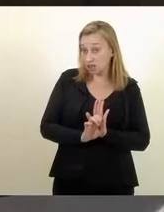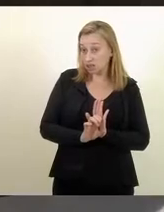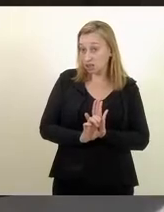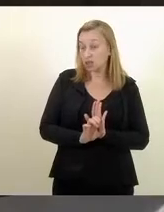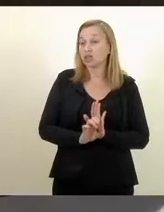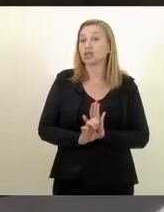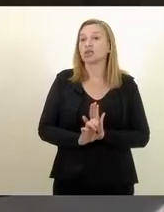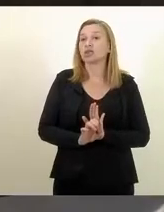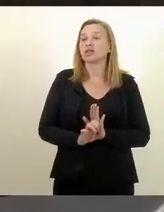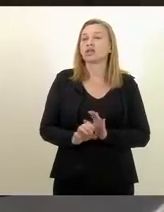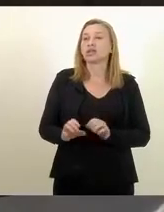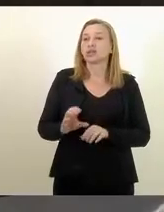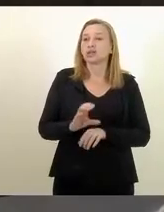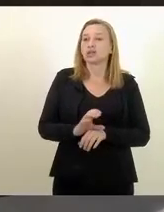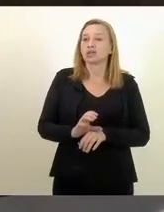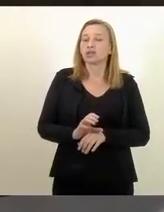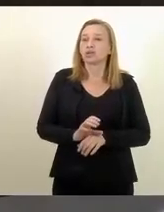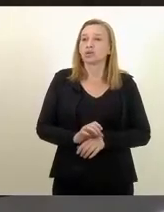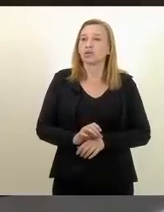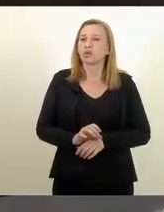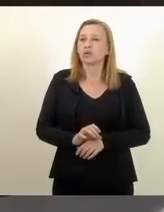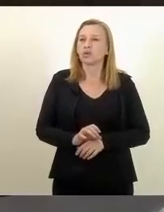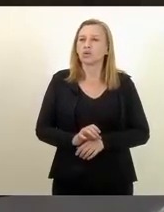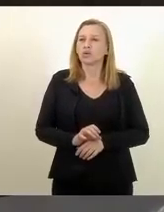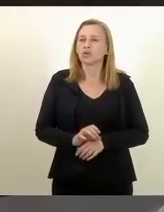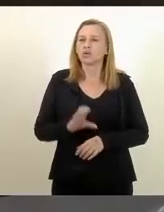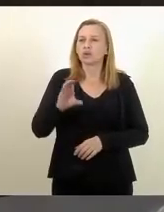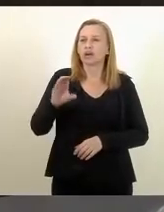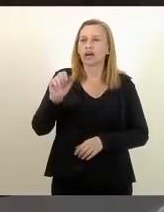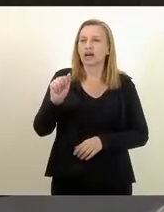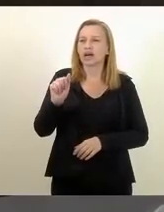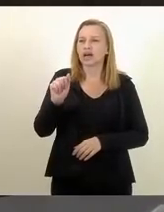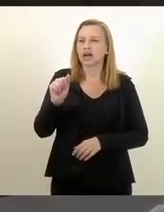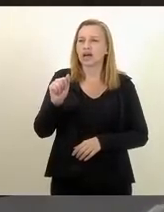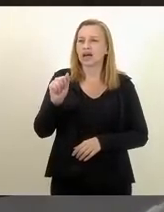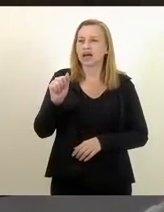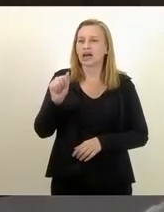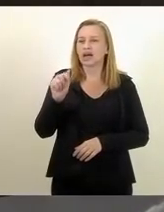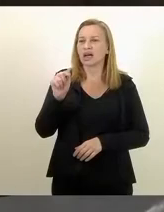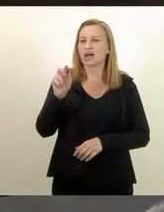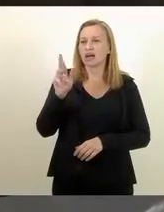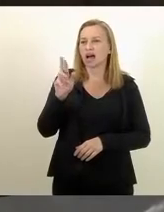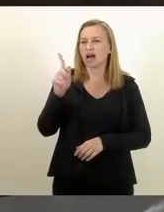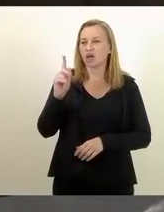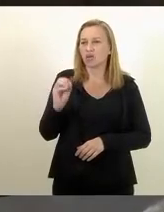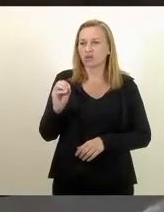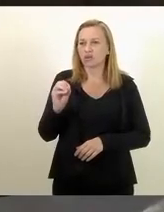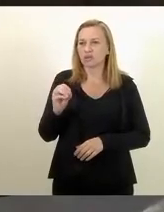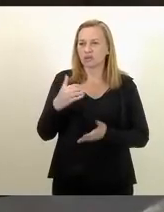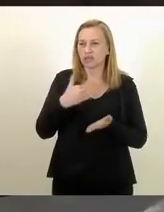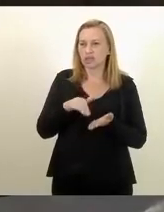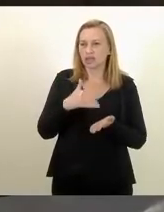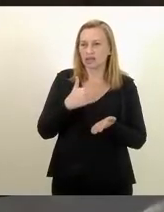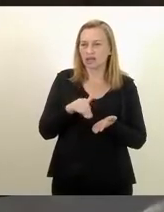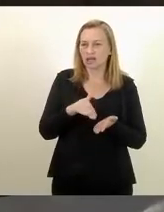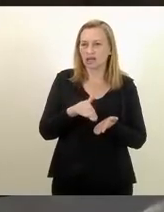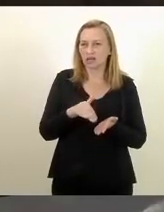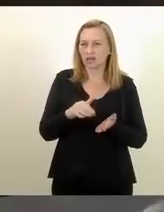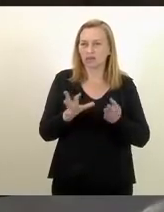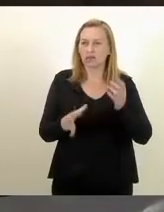especificamente que o cargo de secretário de estado de segurança só deverá ser ocupado